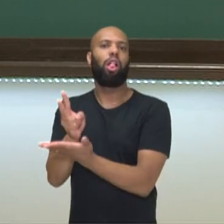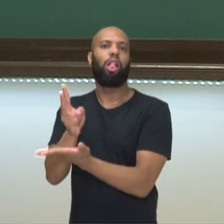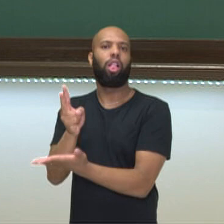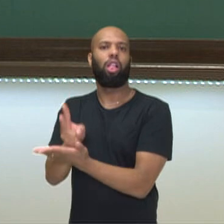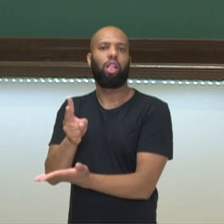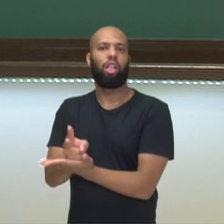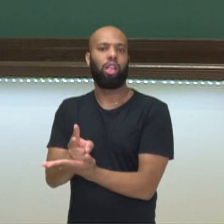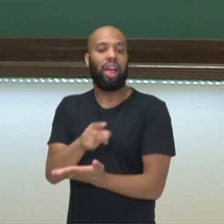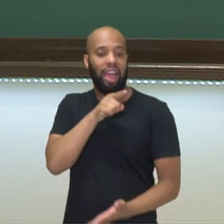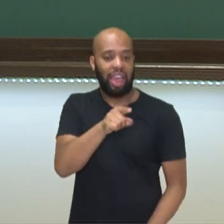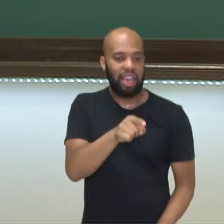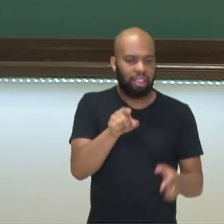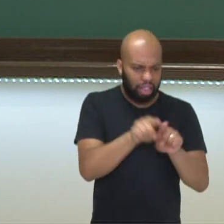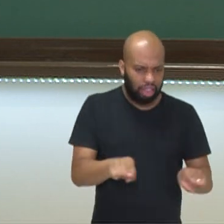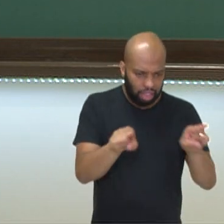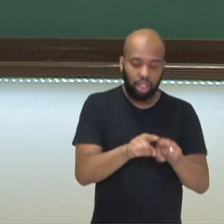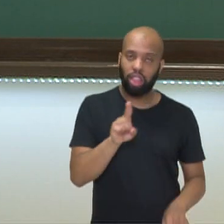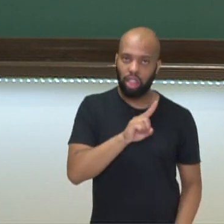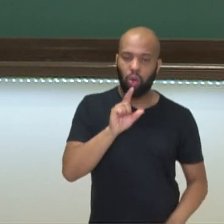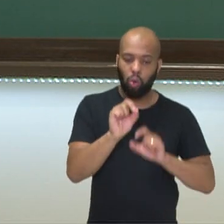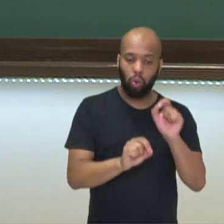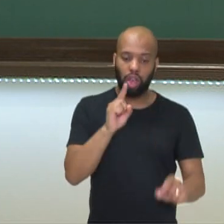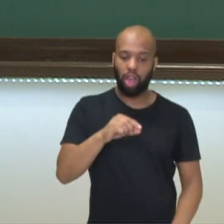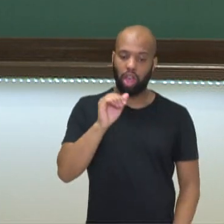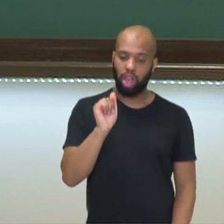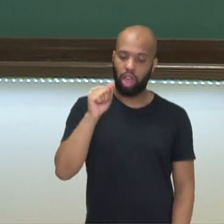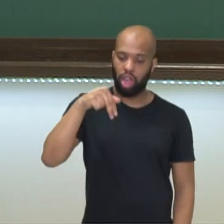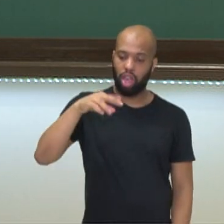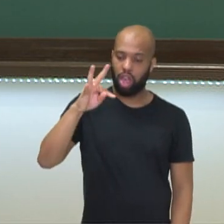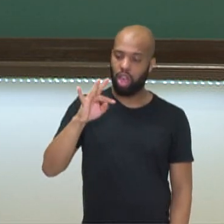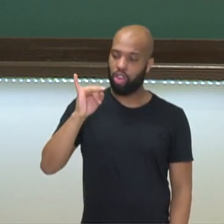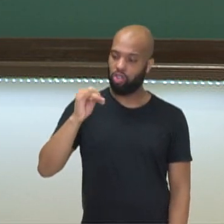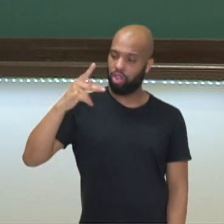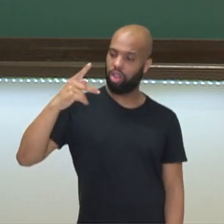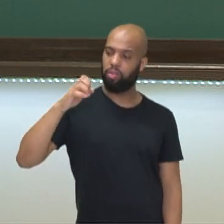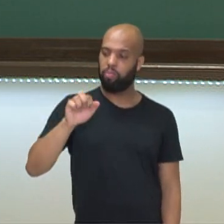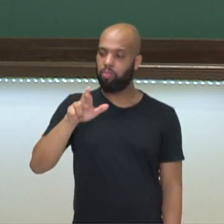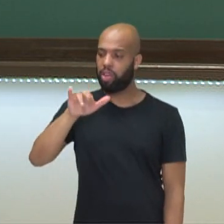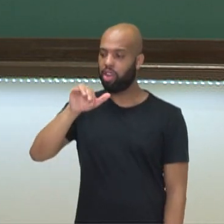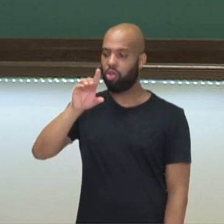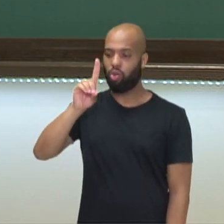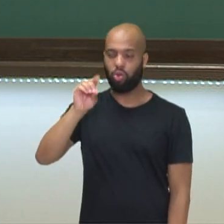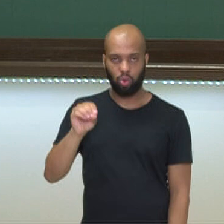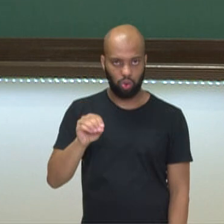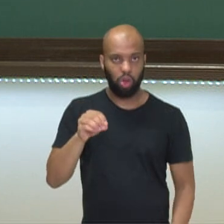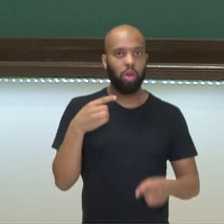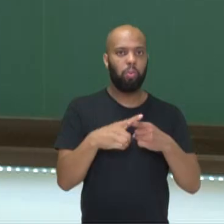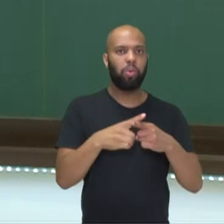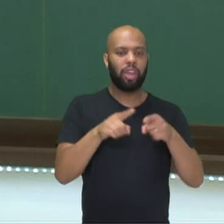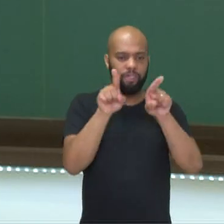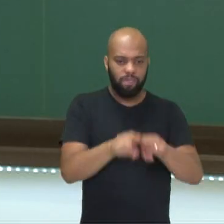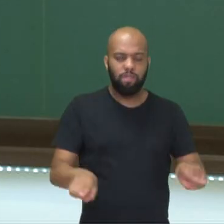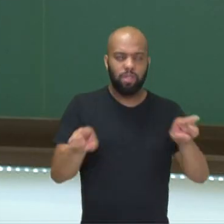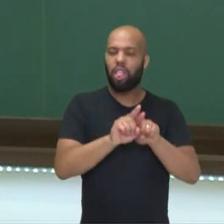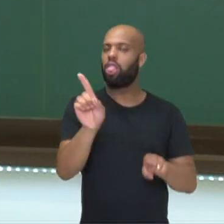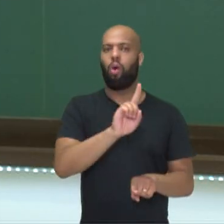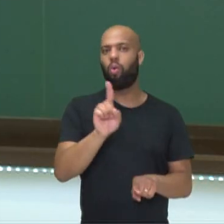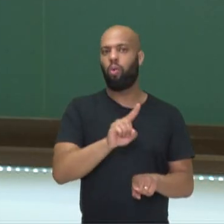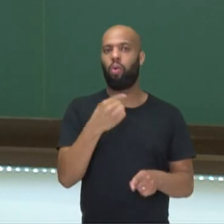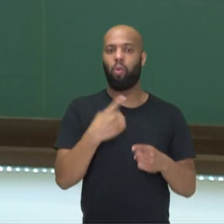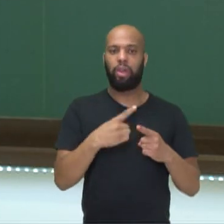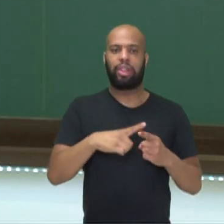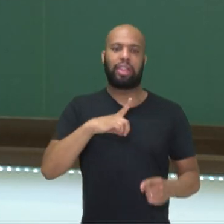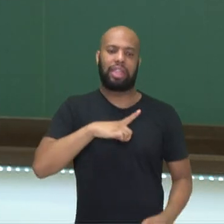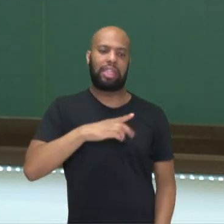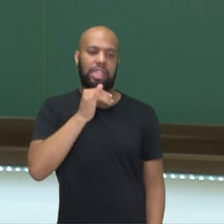de antiperíodo. Por quê? Porque ele não repete. Tá? Então, primeiro é a parte inteira, a vírgula, o antiperíodo, que é um númerozinho